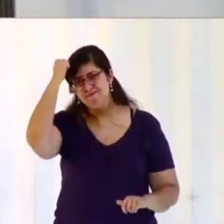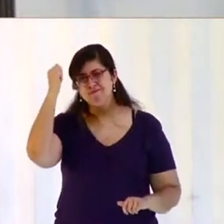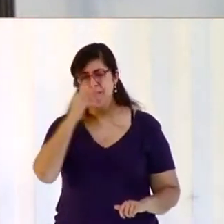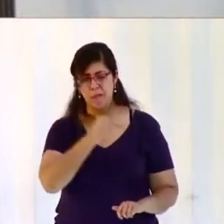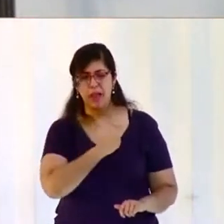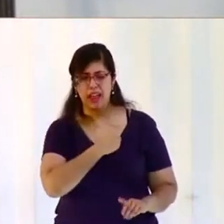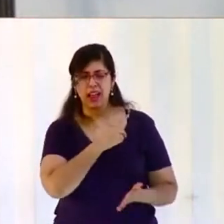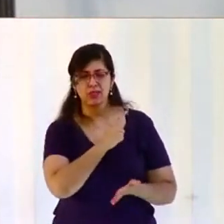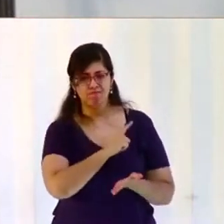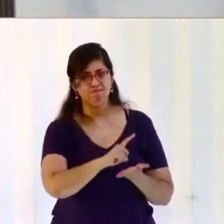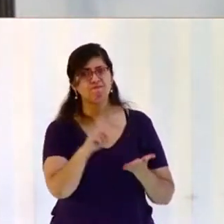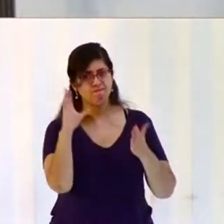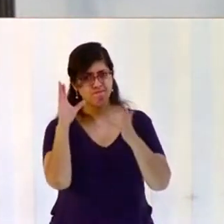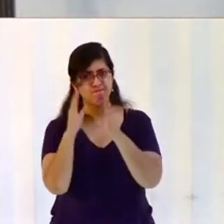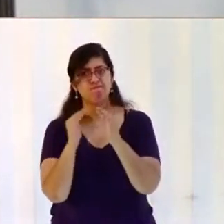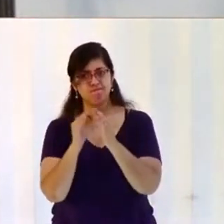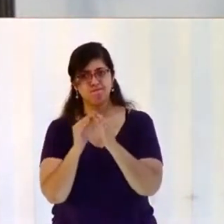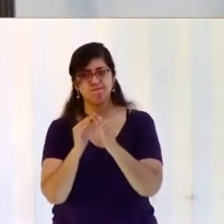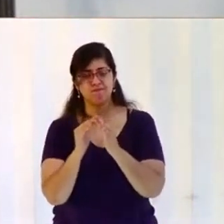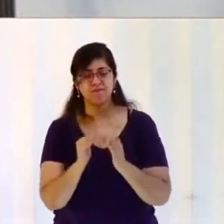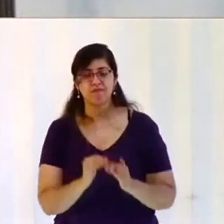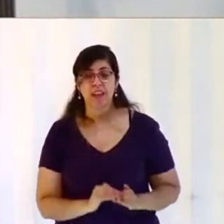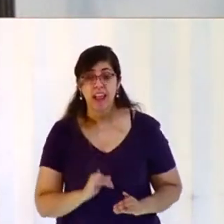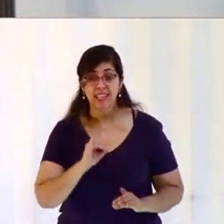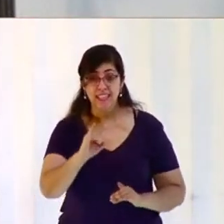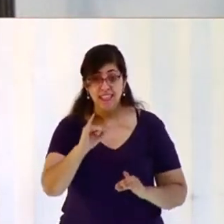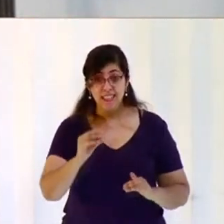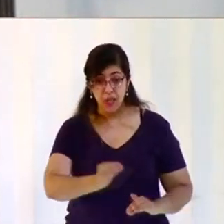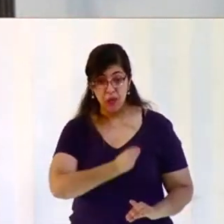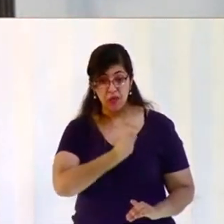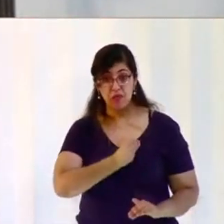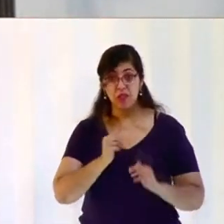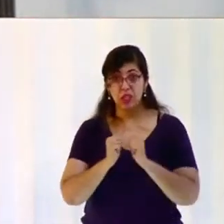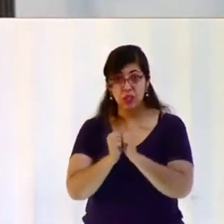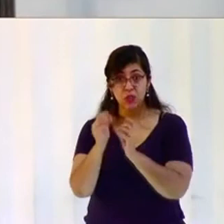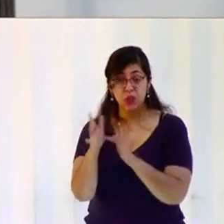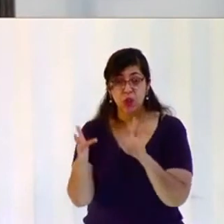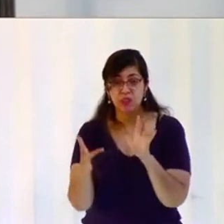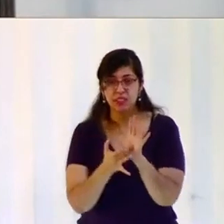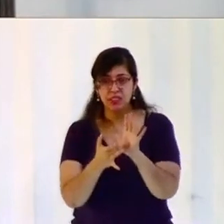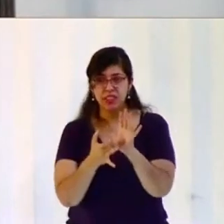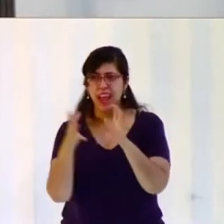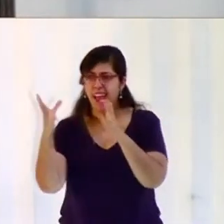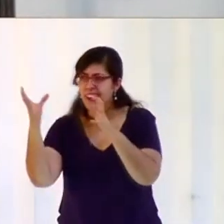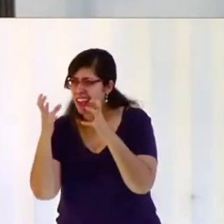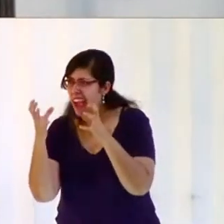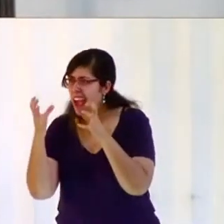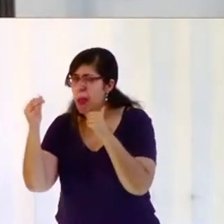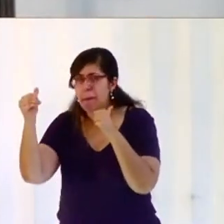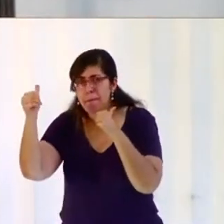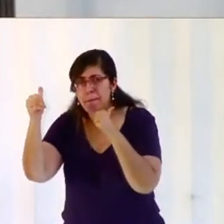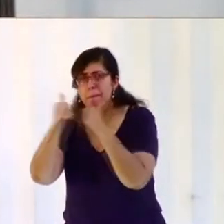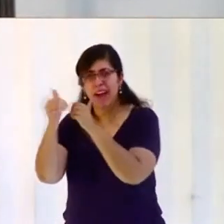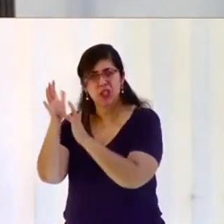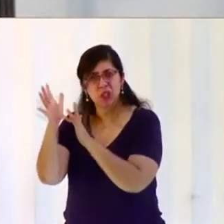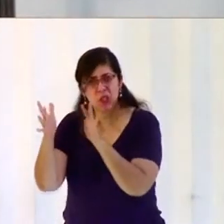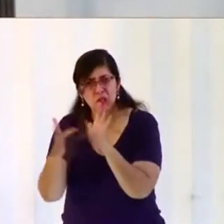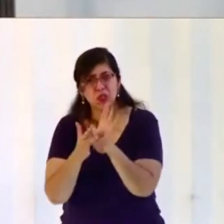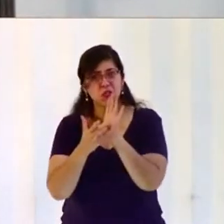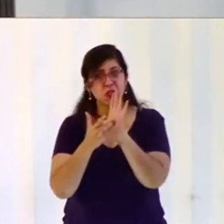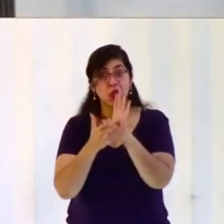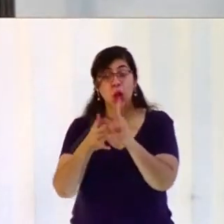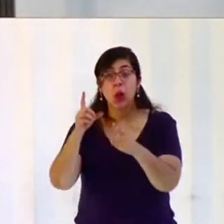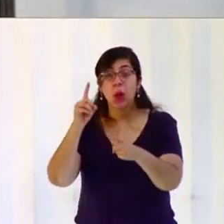pecados. E se essa convivência é uma proposta dEle, por que será que o Senhor nos quer perto dEle? Provavelmente porque